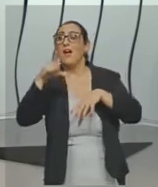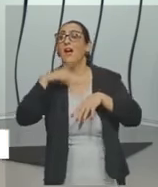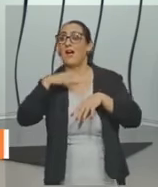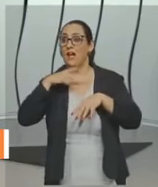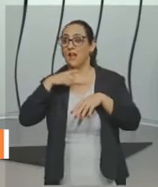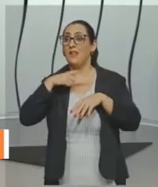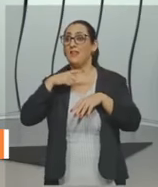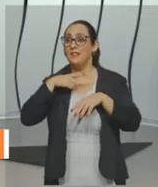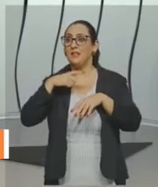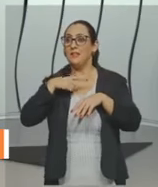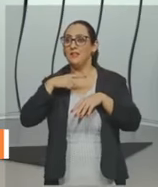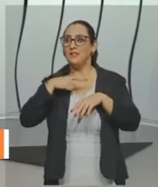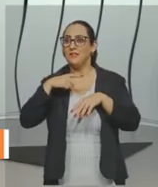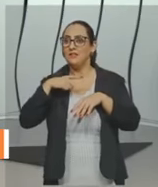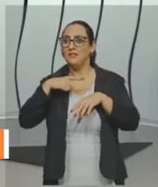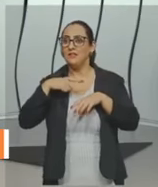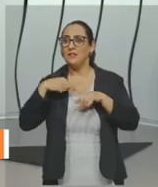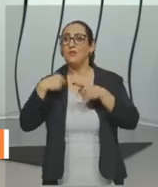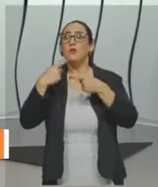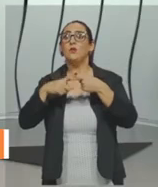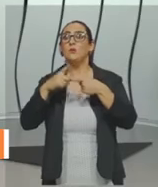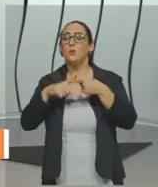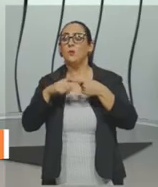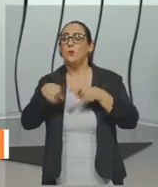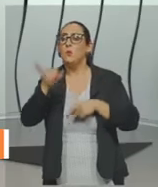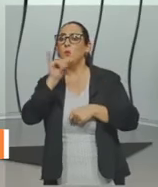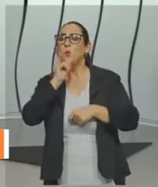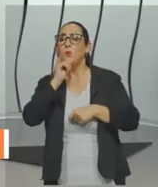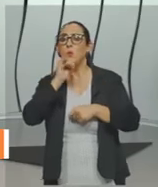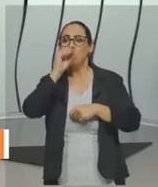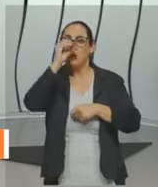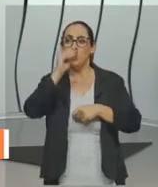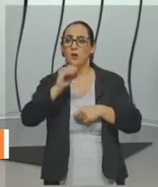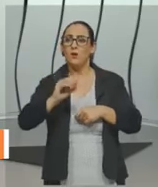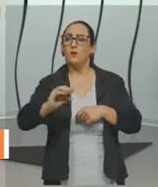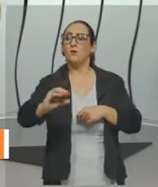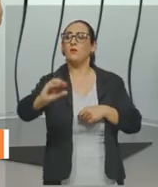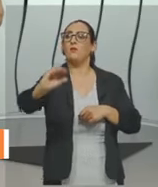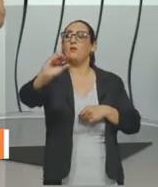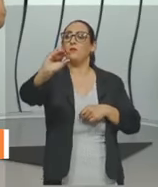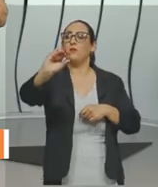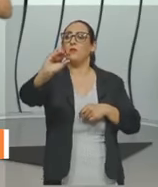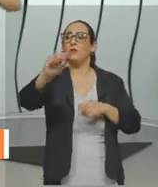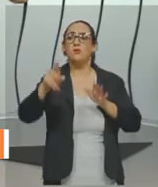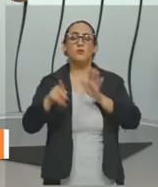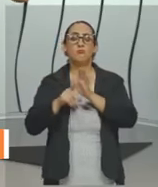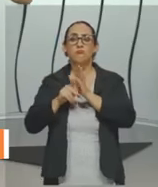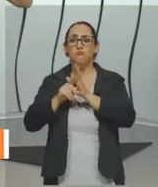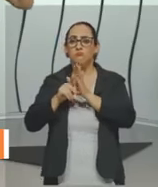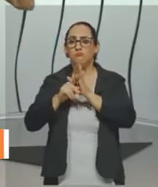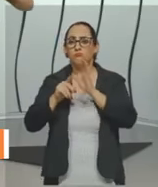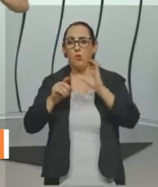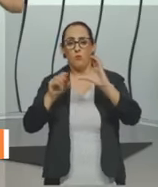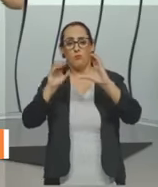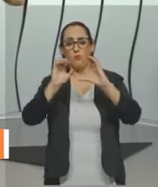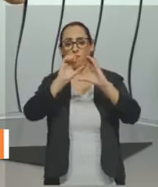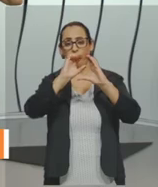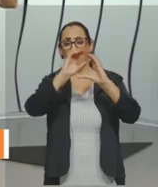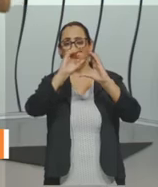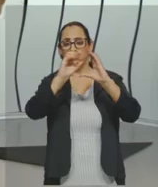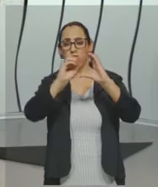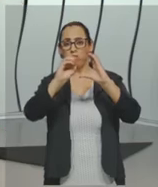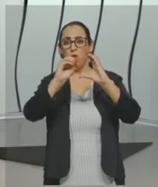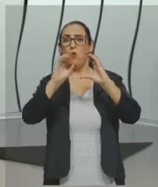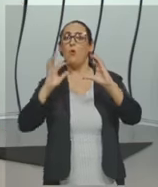região do córtex cerebral do que, por exemplo, o elefante, que tem muito aqui no cerebelo. Esses bilhões, nós temos bilhões